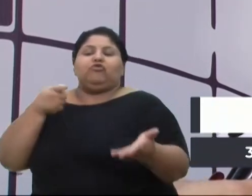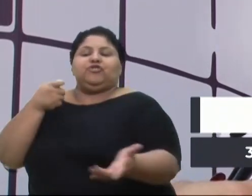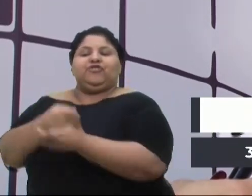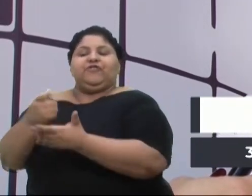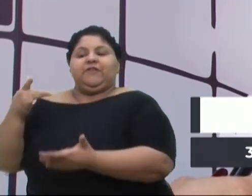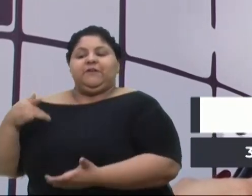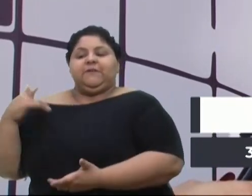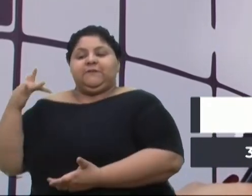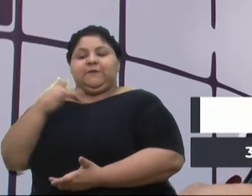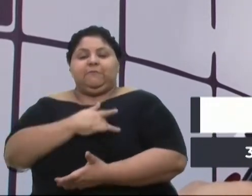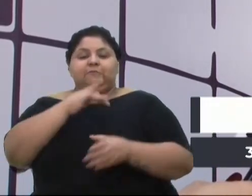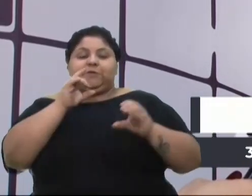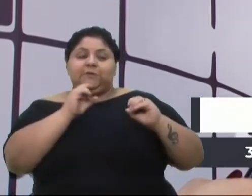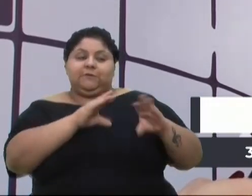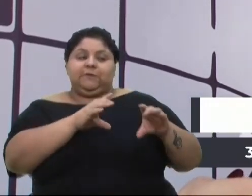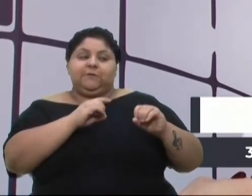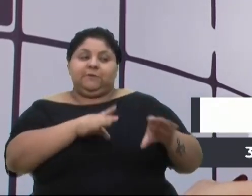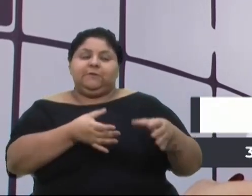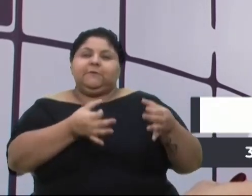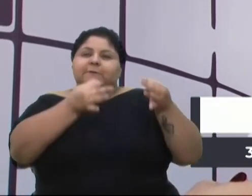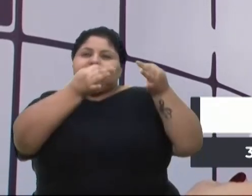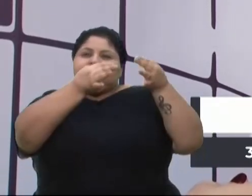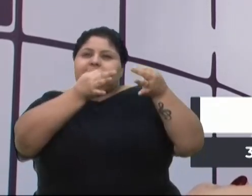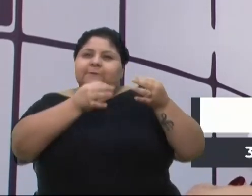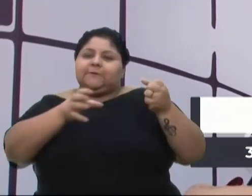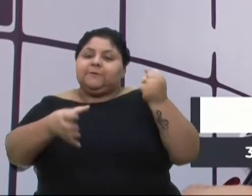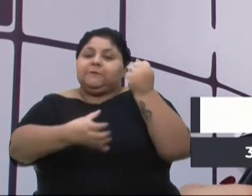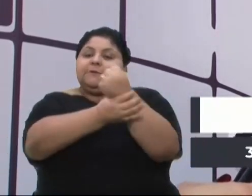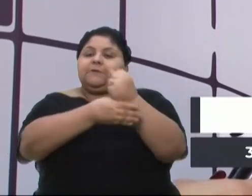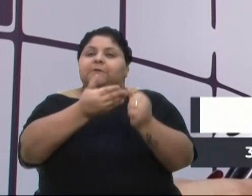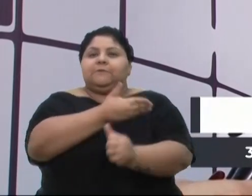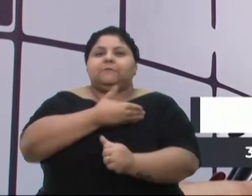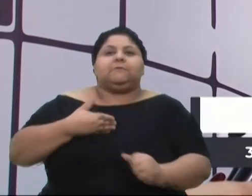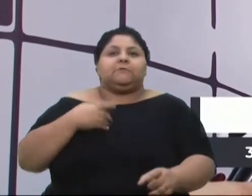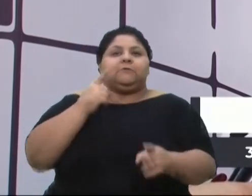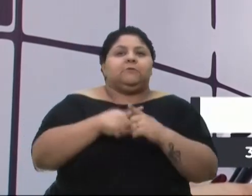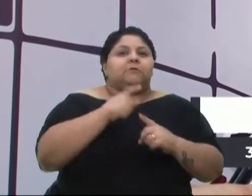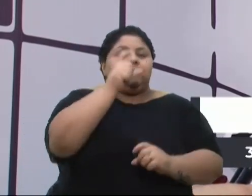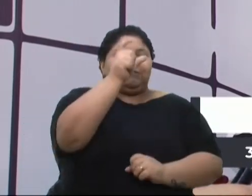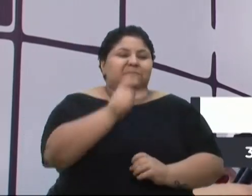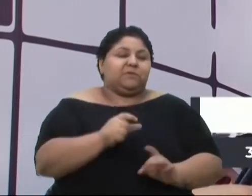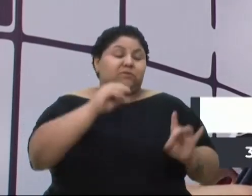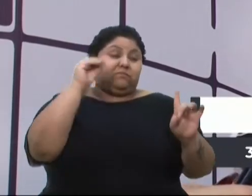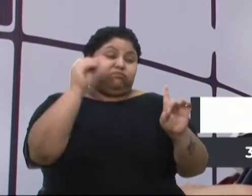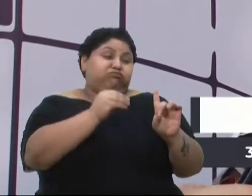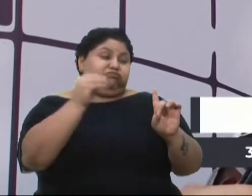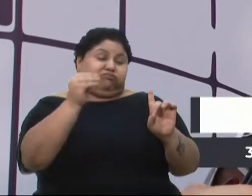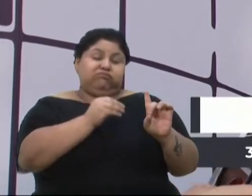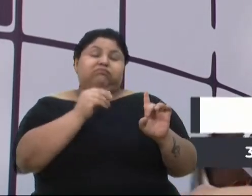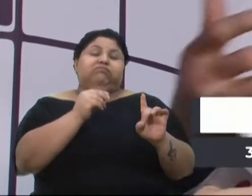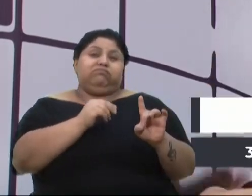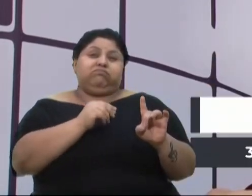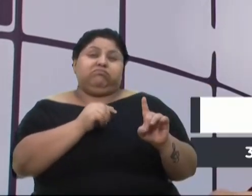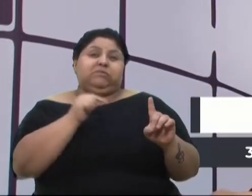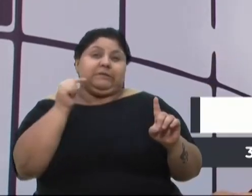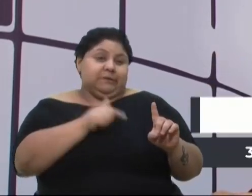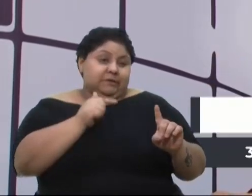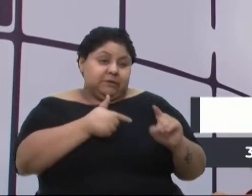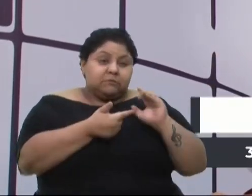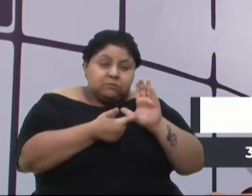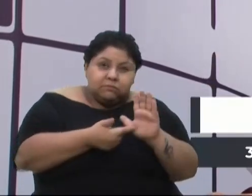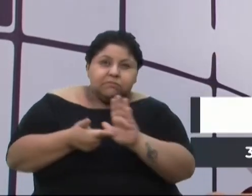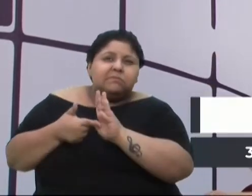educação e especialmente segurança pública, porque as pessoas estão muito vulneráveis e essa